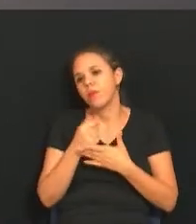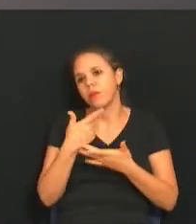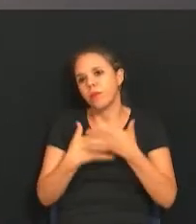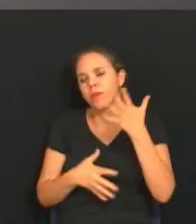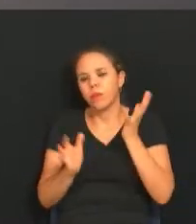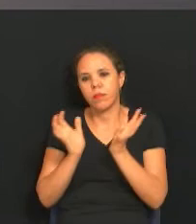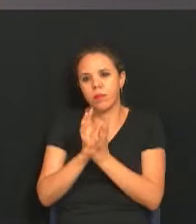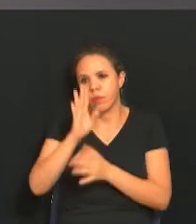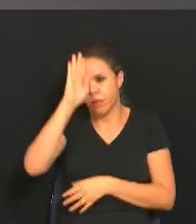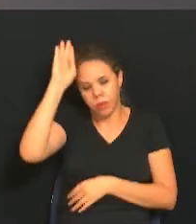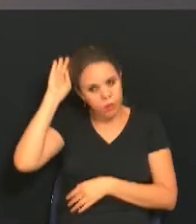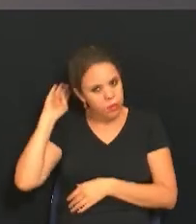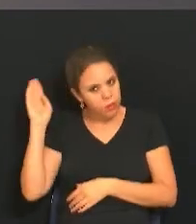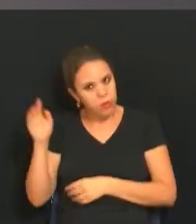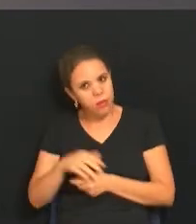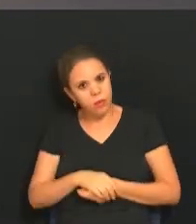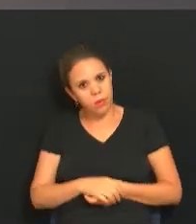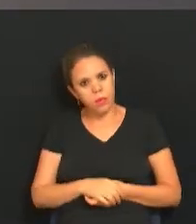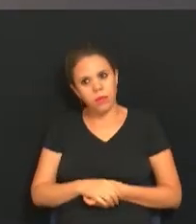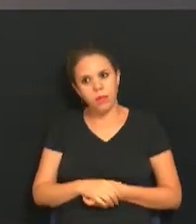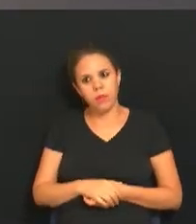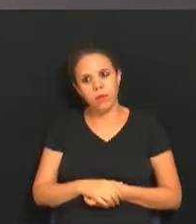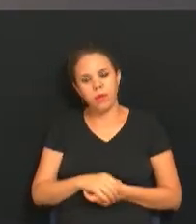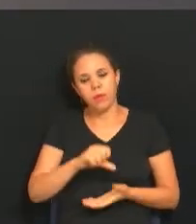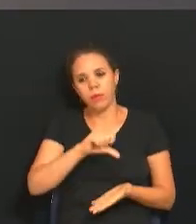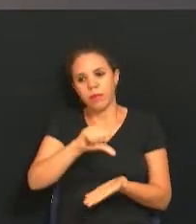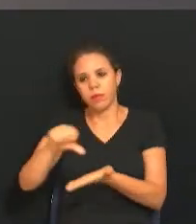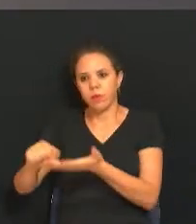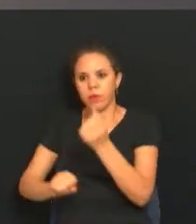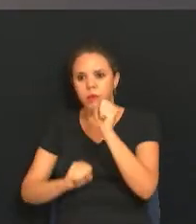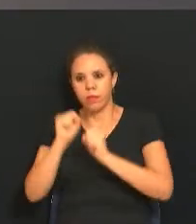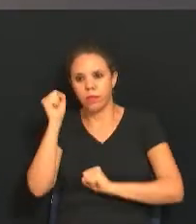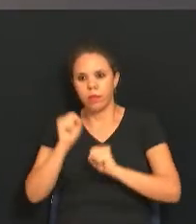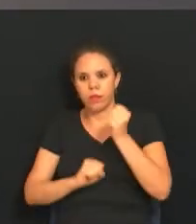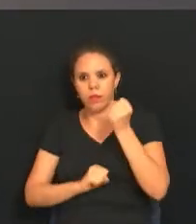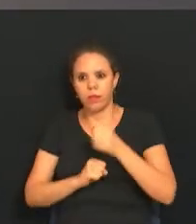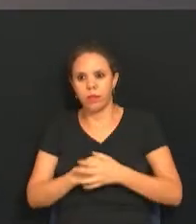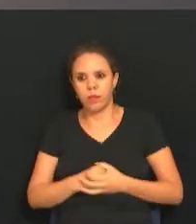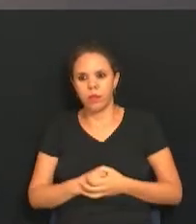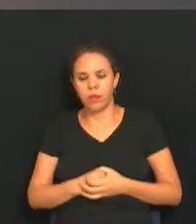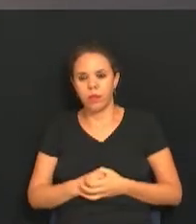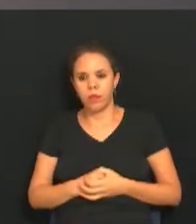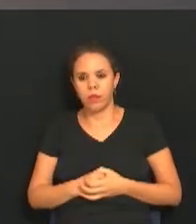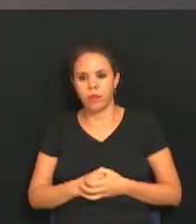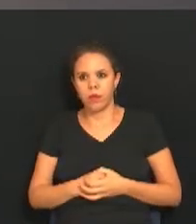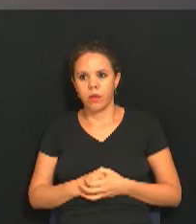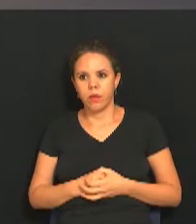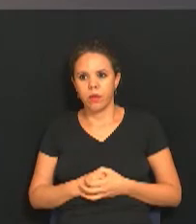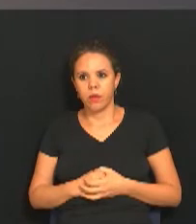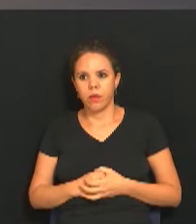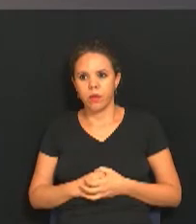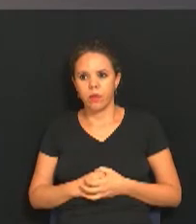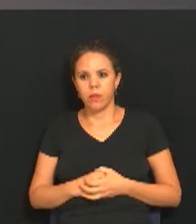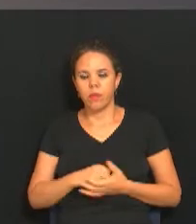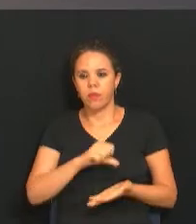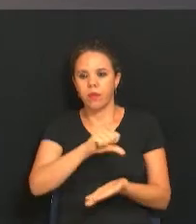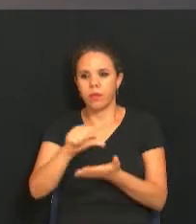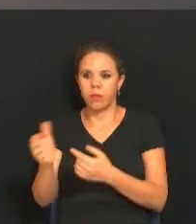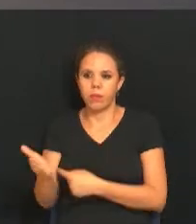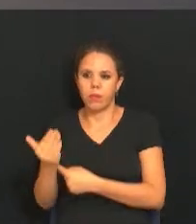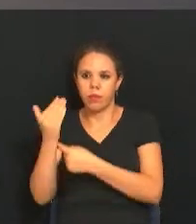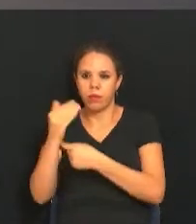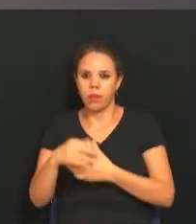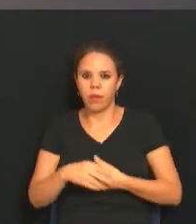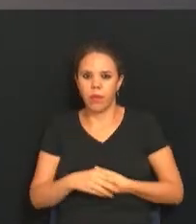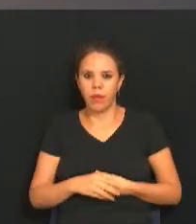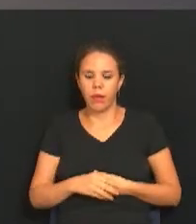região metropolitana, uma região industrializada, que com polos de alta tecnologia